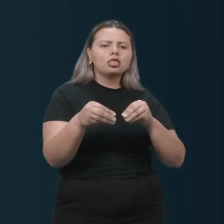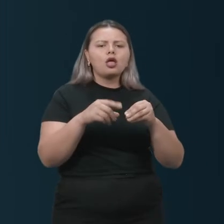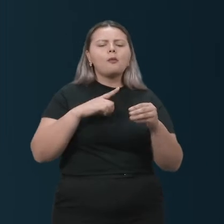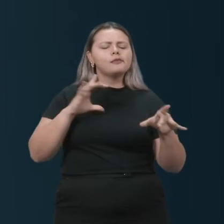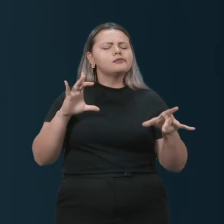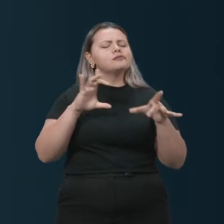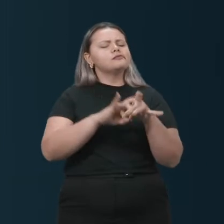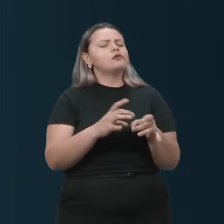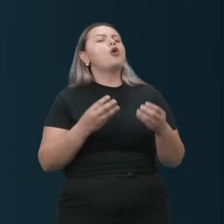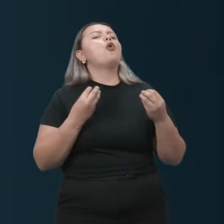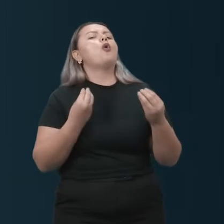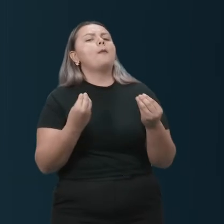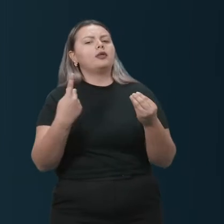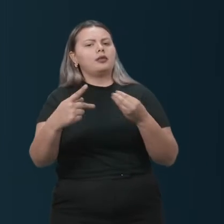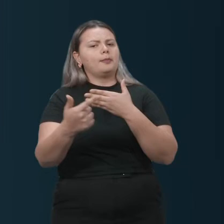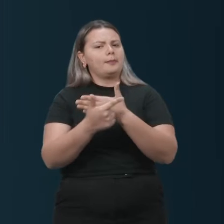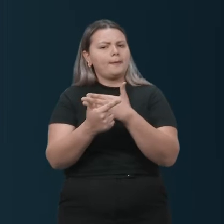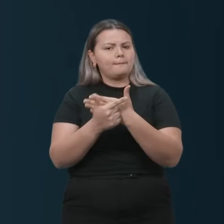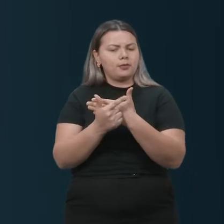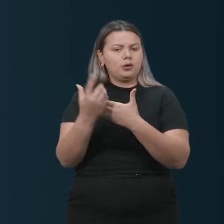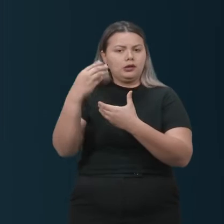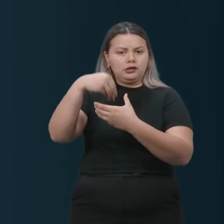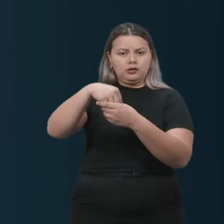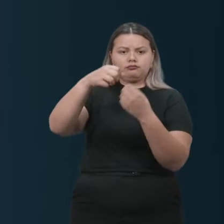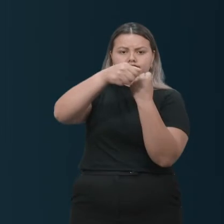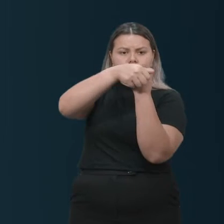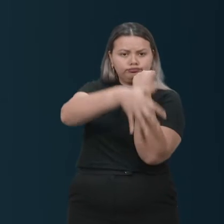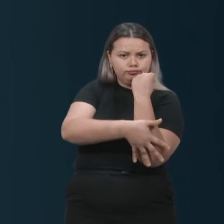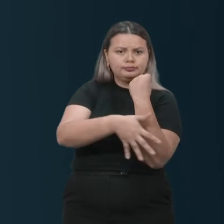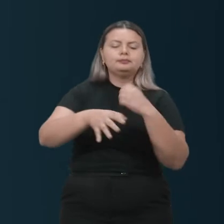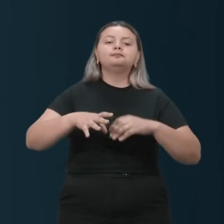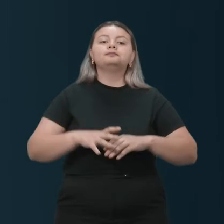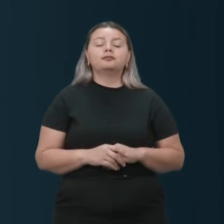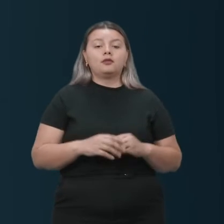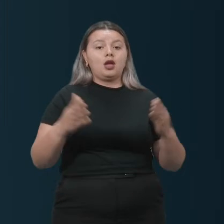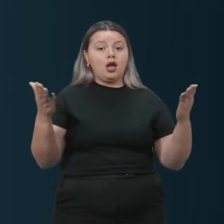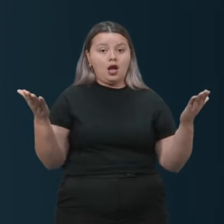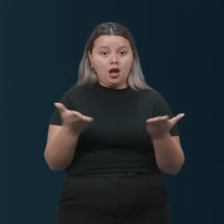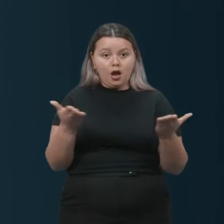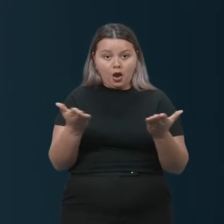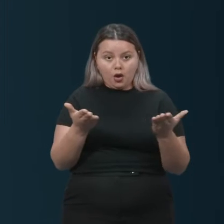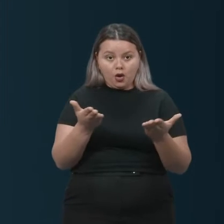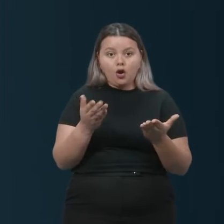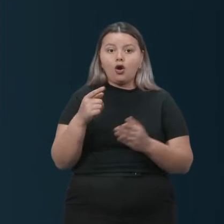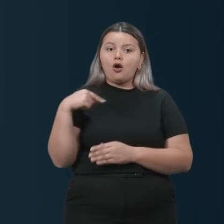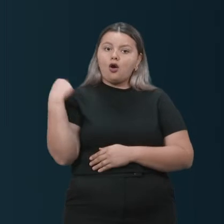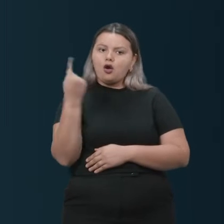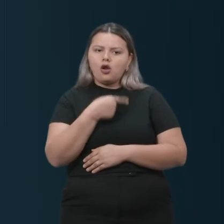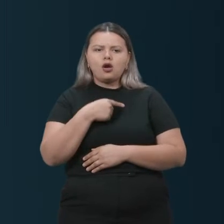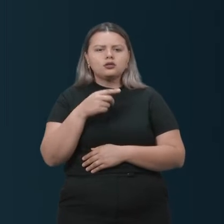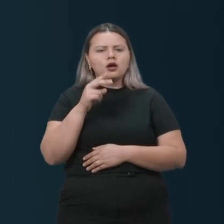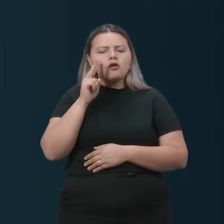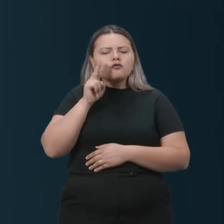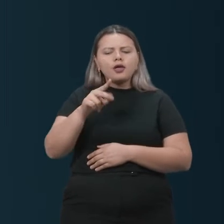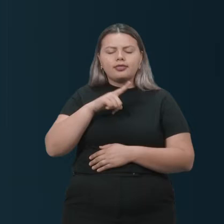envolvido com várias funções desempenhadas pelo sistema nervoso. Se nós formos pegar um fluxograma com